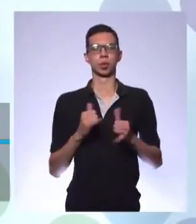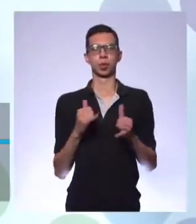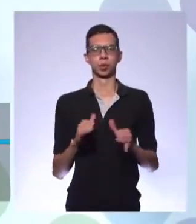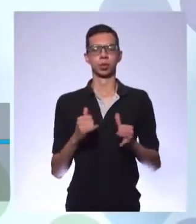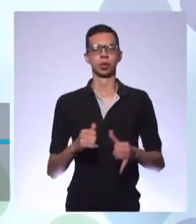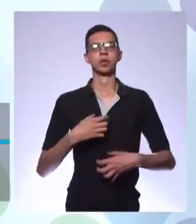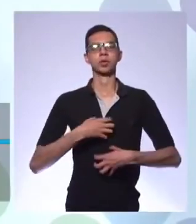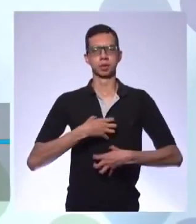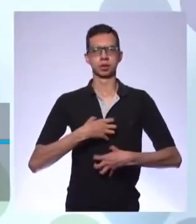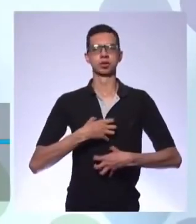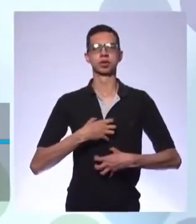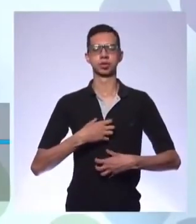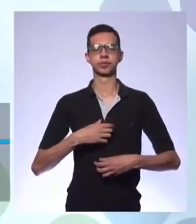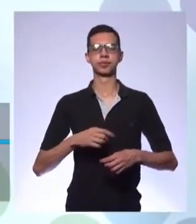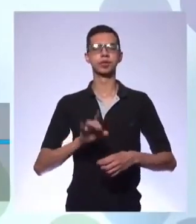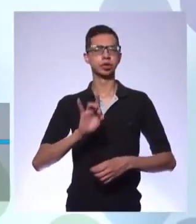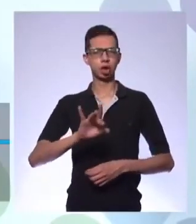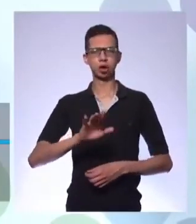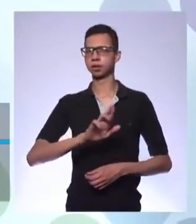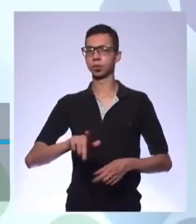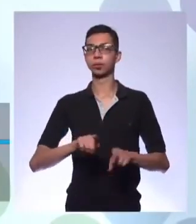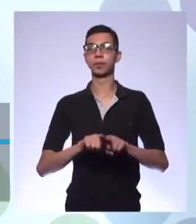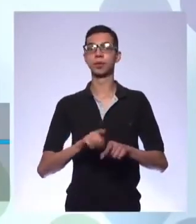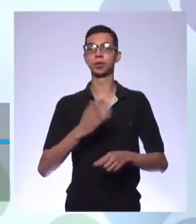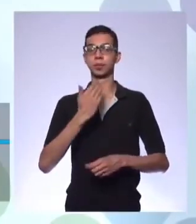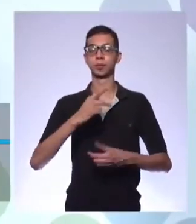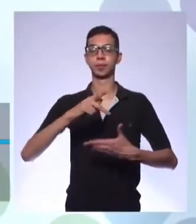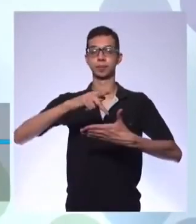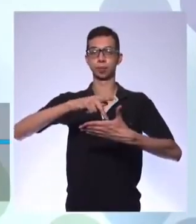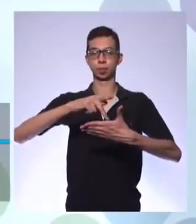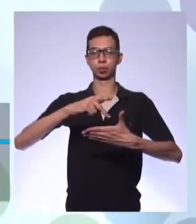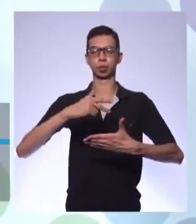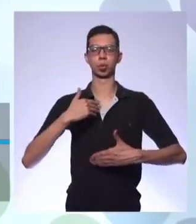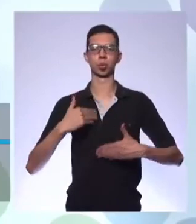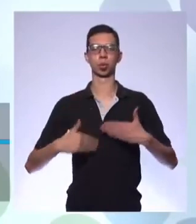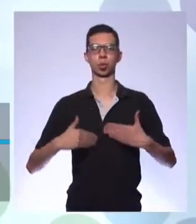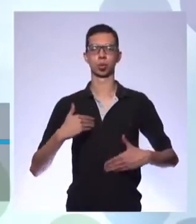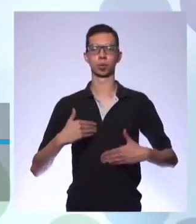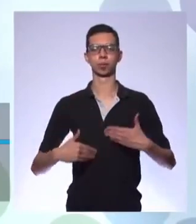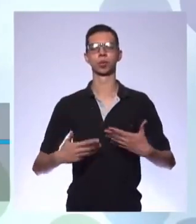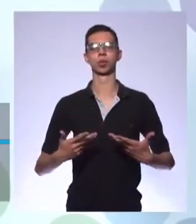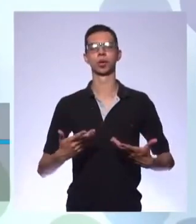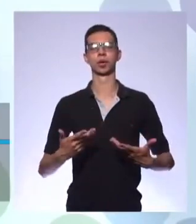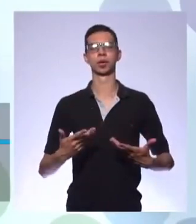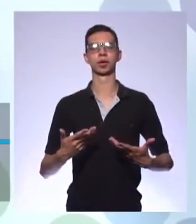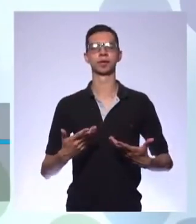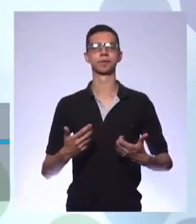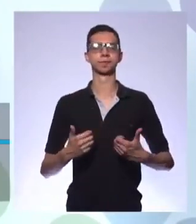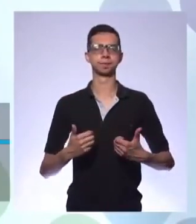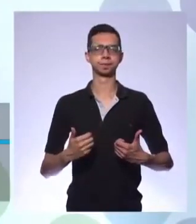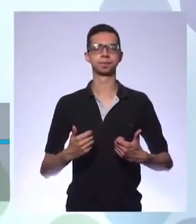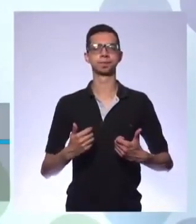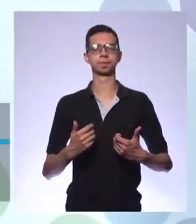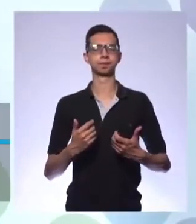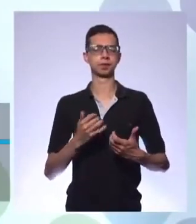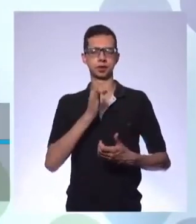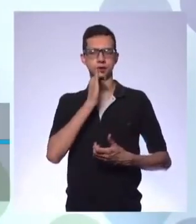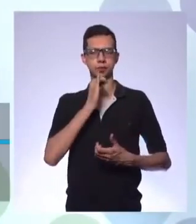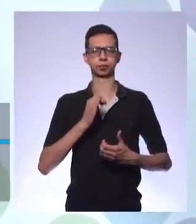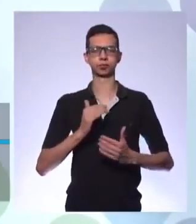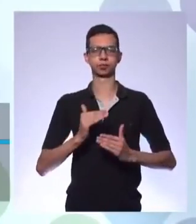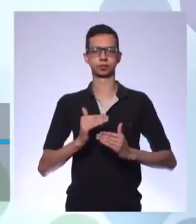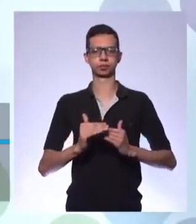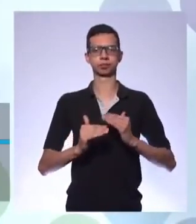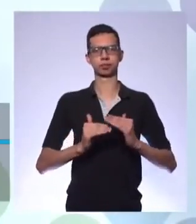também se alimenta de proteína, etc, tal, que vai ajudar a construir o corpo, etc. Tá bom? Mas, por enquanto, a gente falou de alimento.